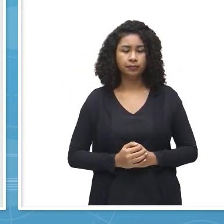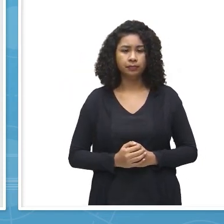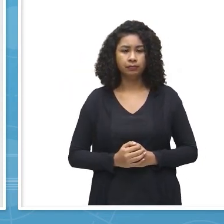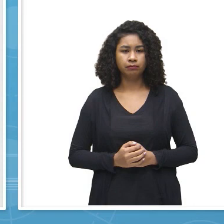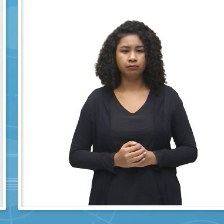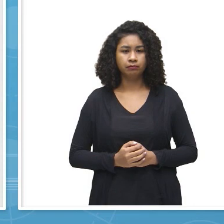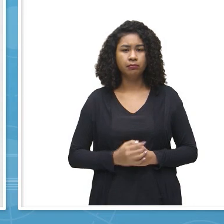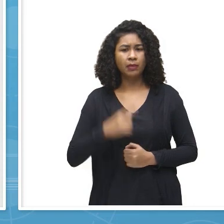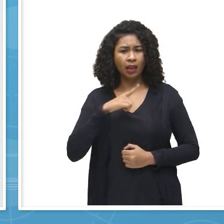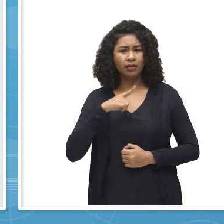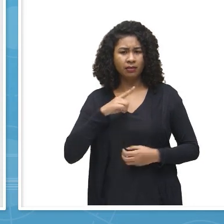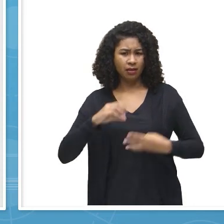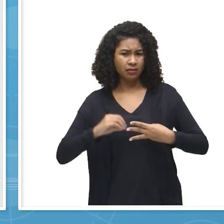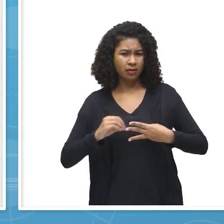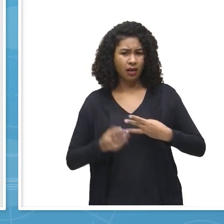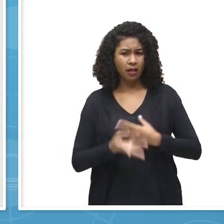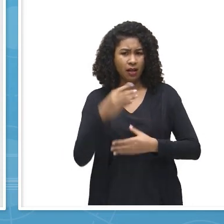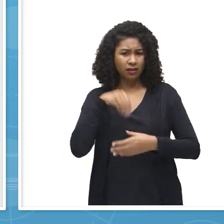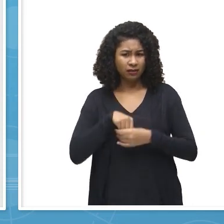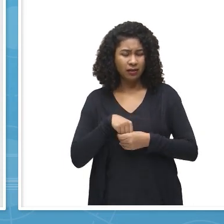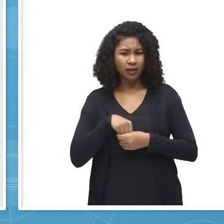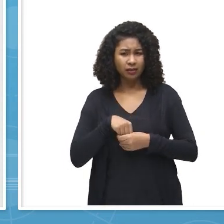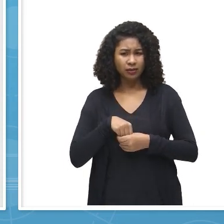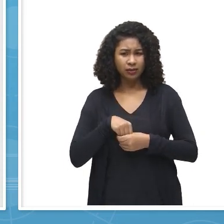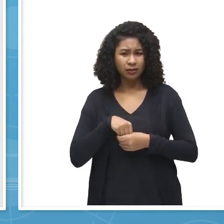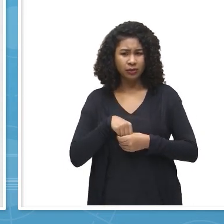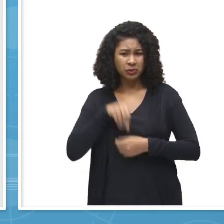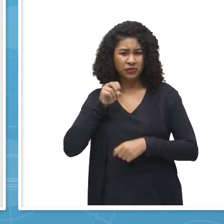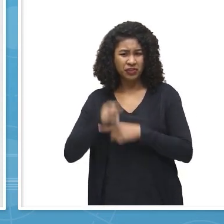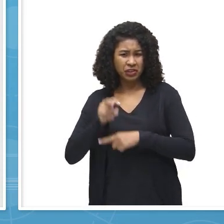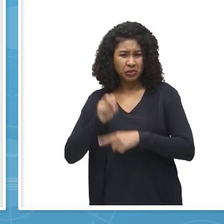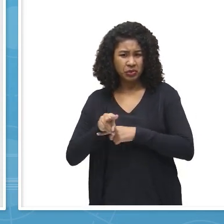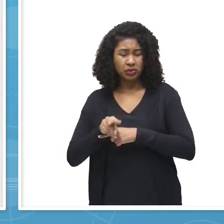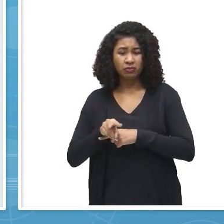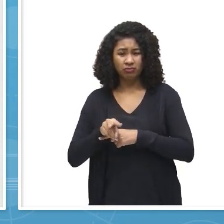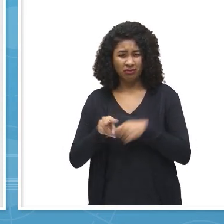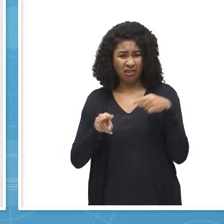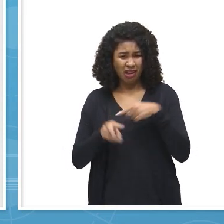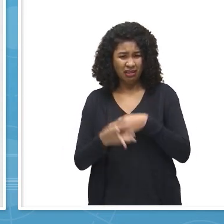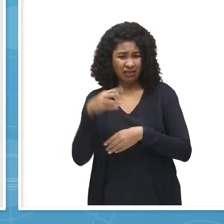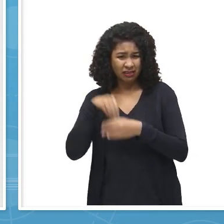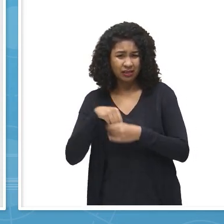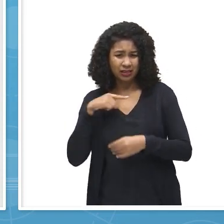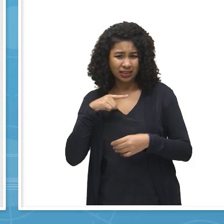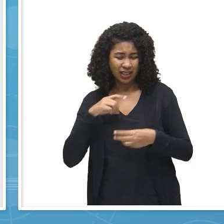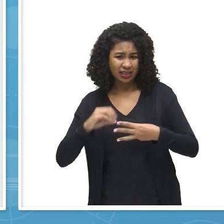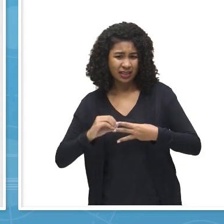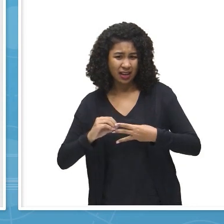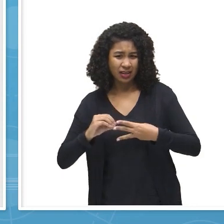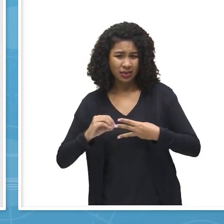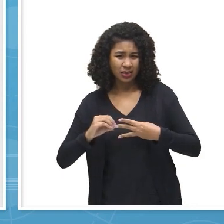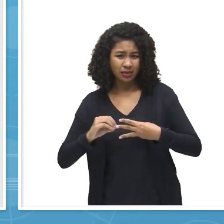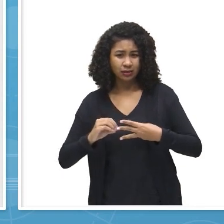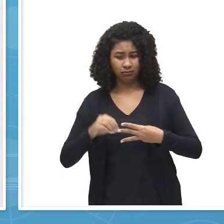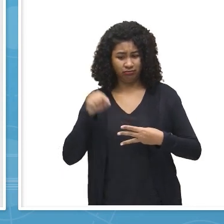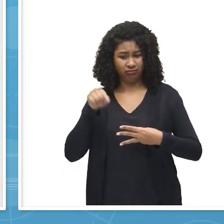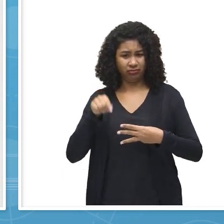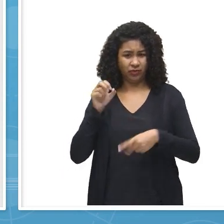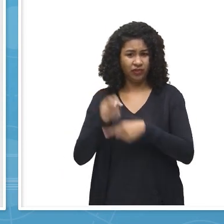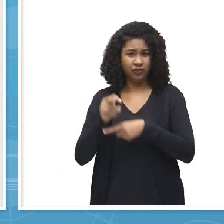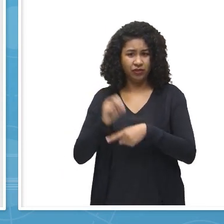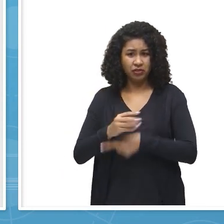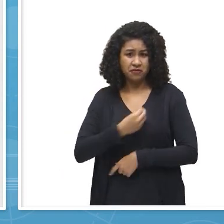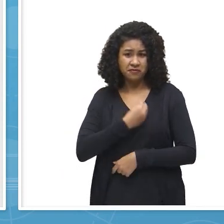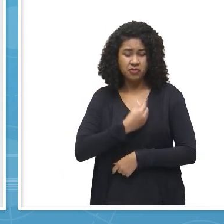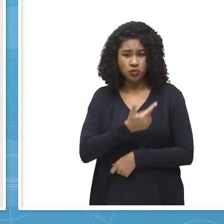vírus? Na verdade, não, né? Os vírus, eles não possuem células, então eles não são considerados vivos, tá? Então,